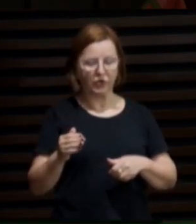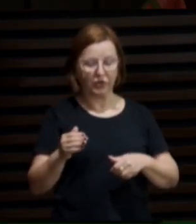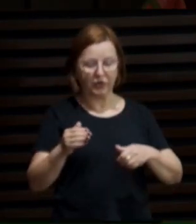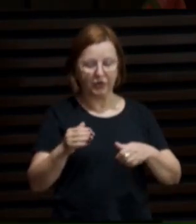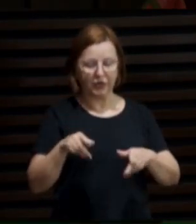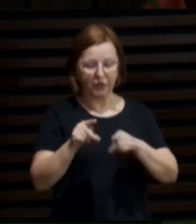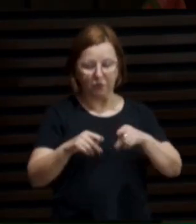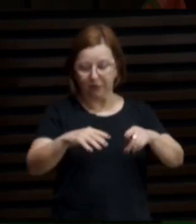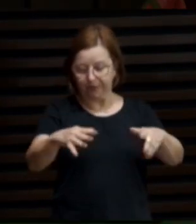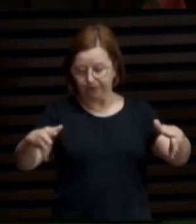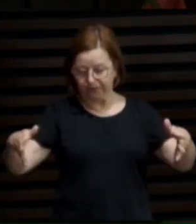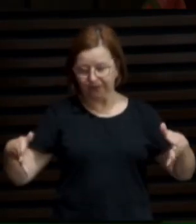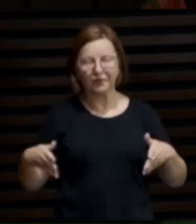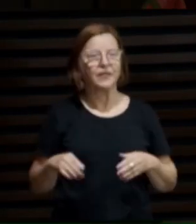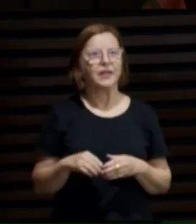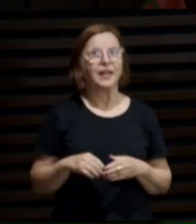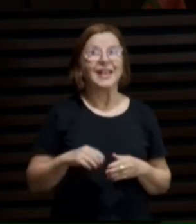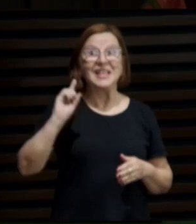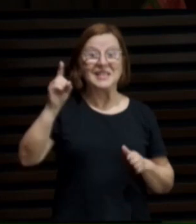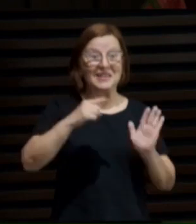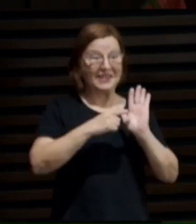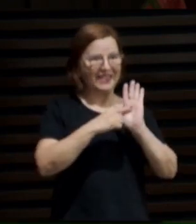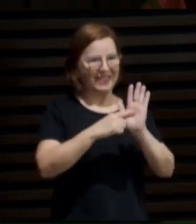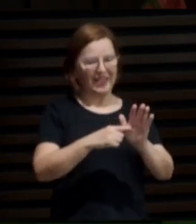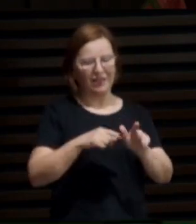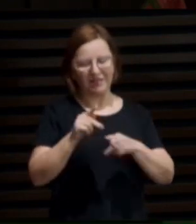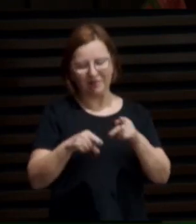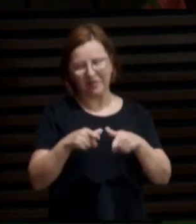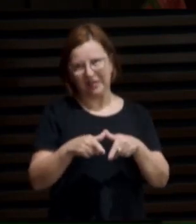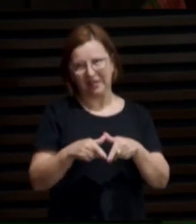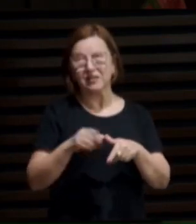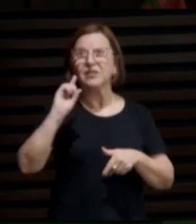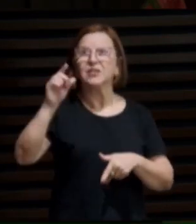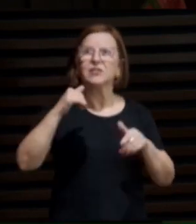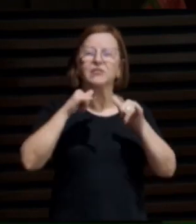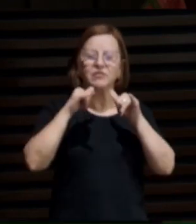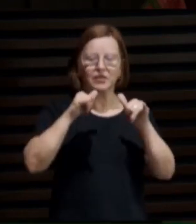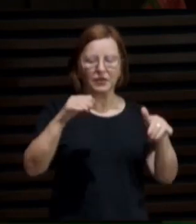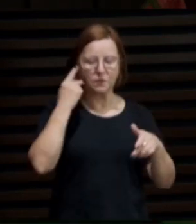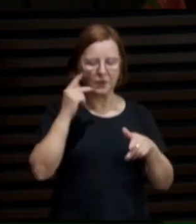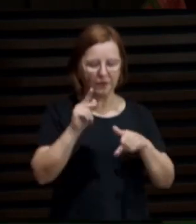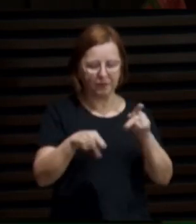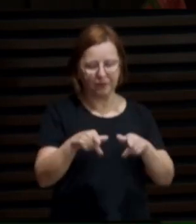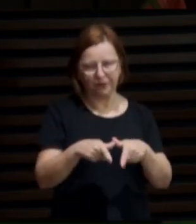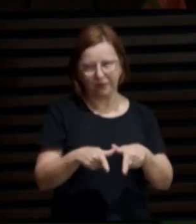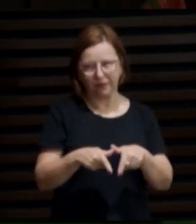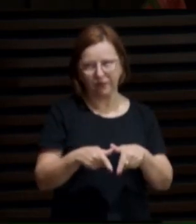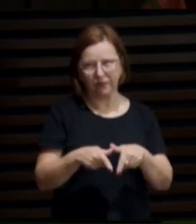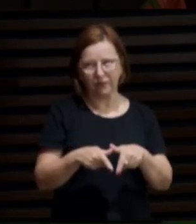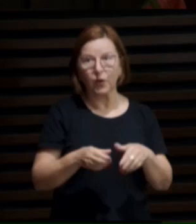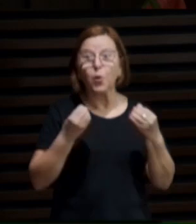tremendo ali. Deus se manifesta ao povo de Israel. Deus diz para o povo de Israel como esse povo